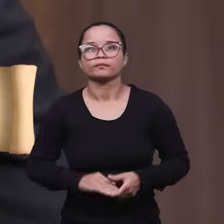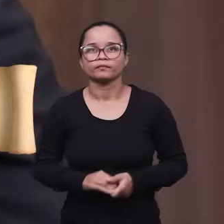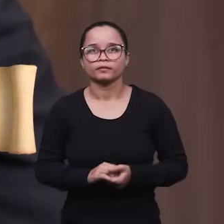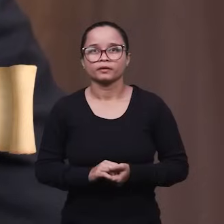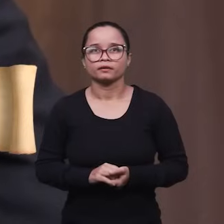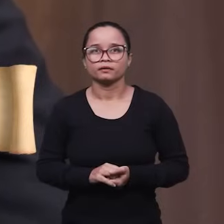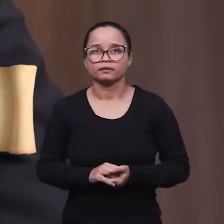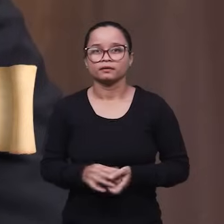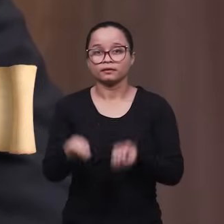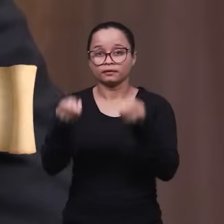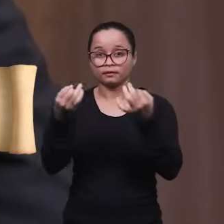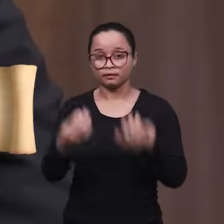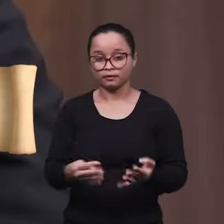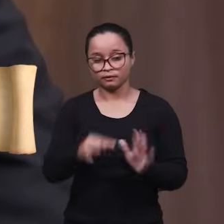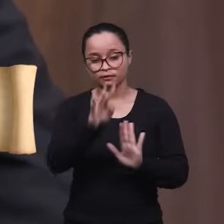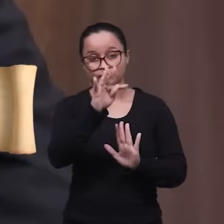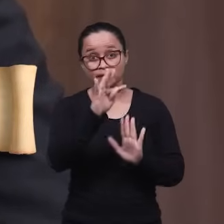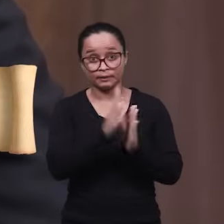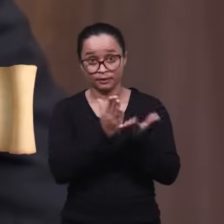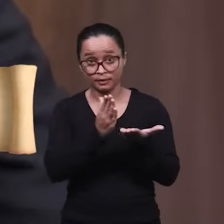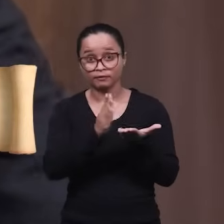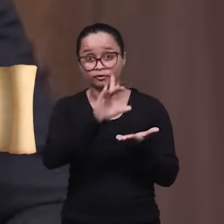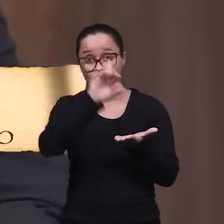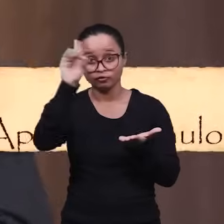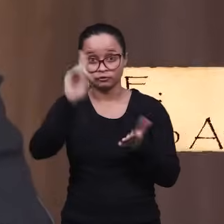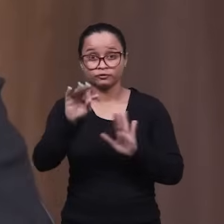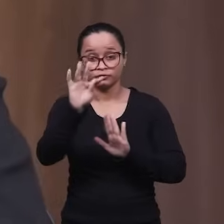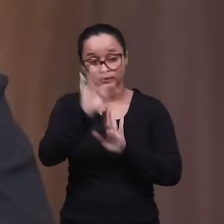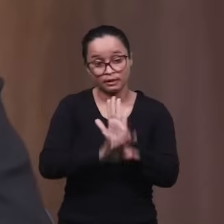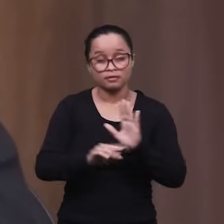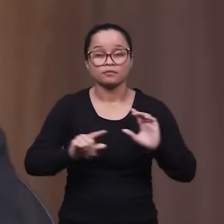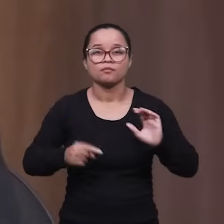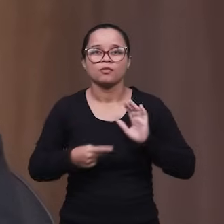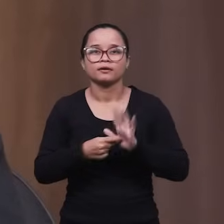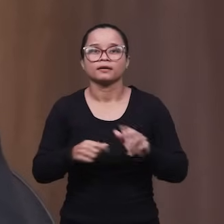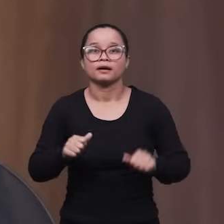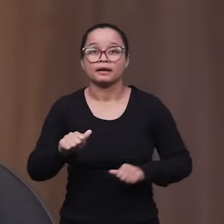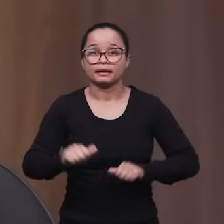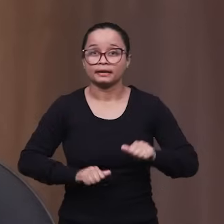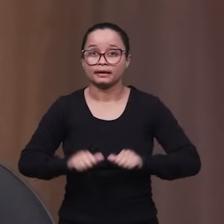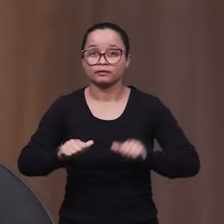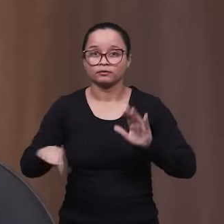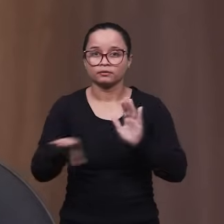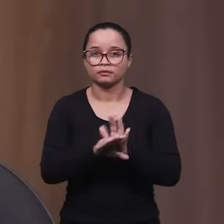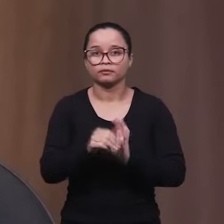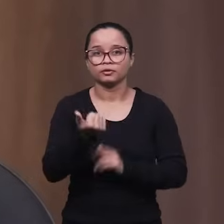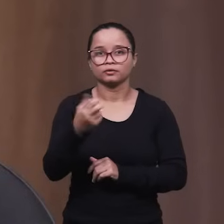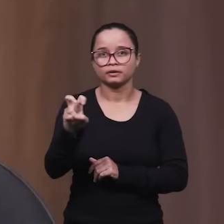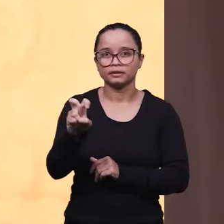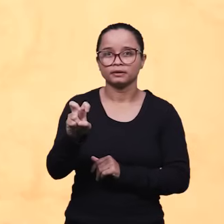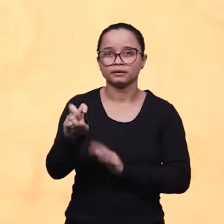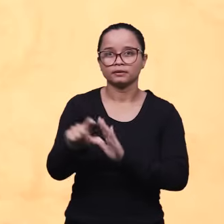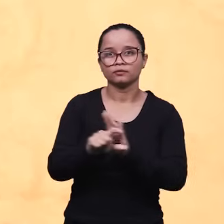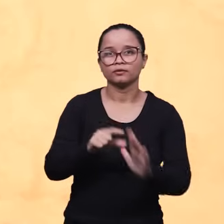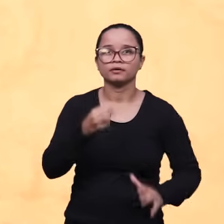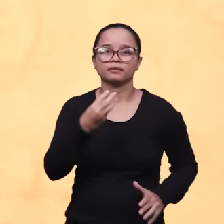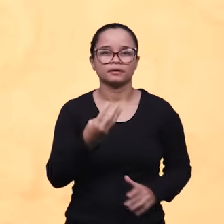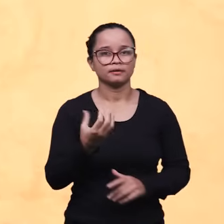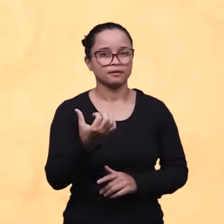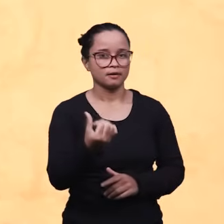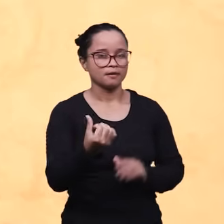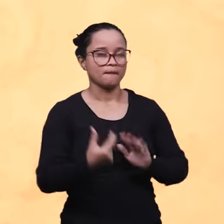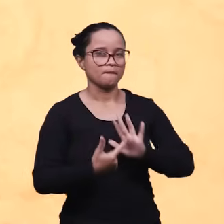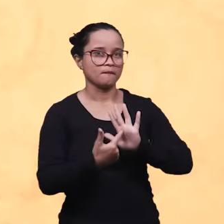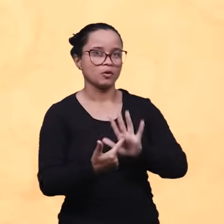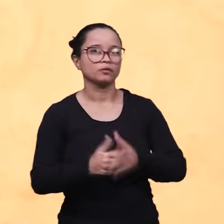está descrito num texto bíblico, em Atos dos Apóstolos, ainda no capítulo 15, no verso 36, que diz